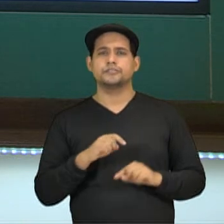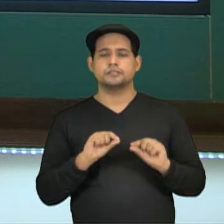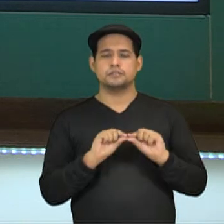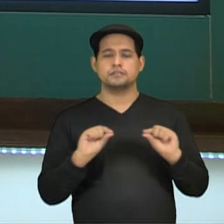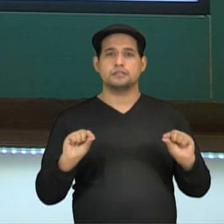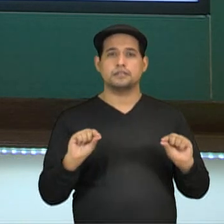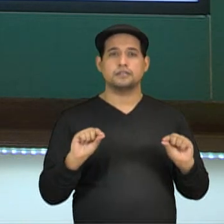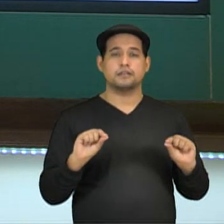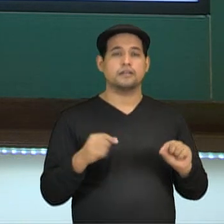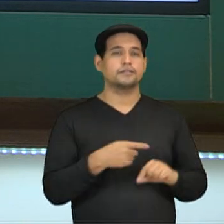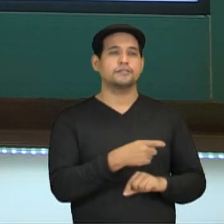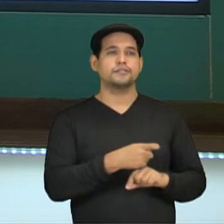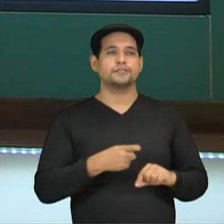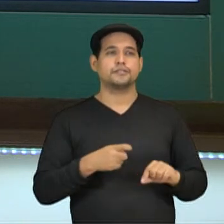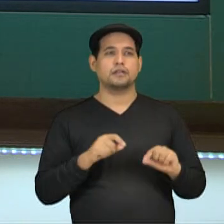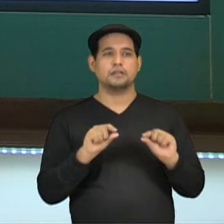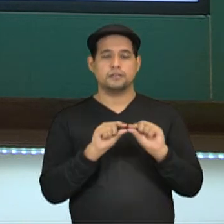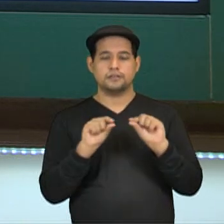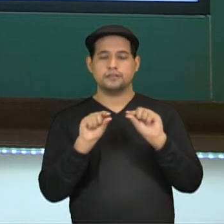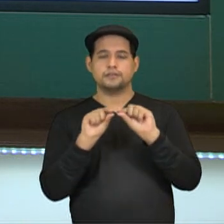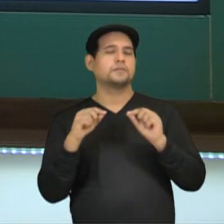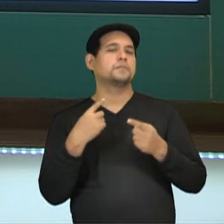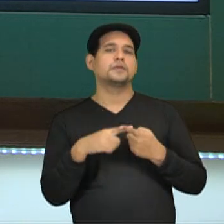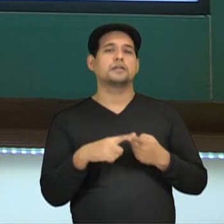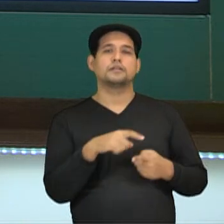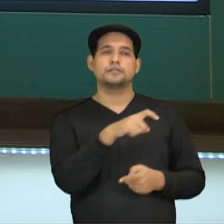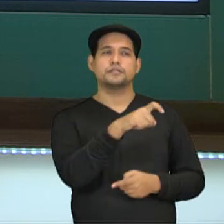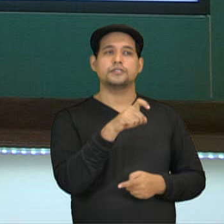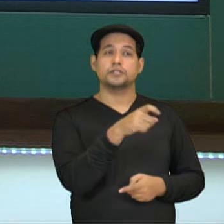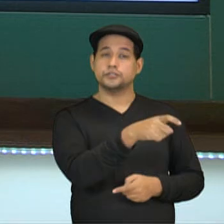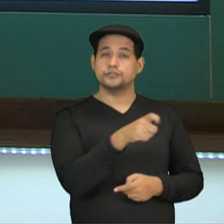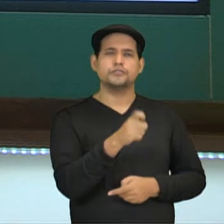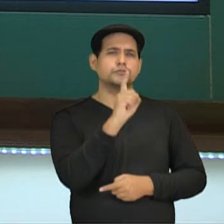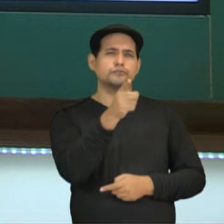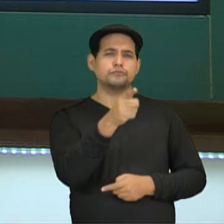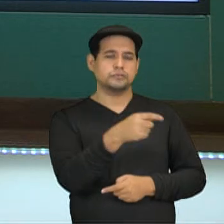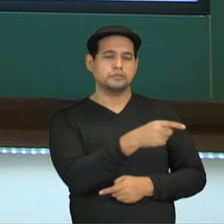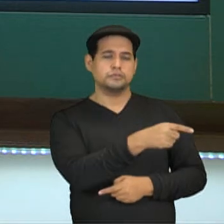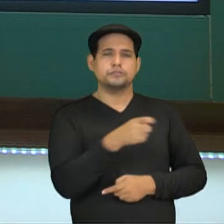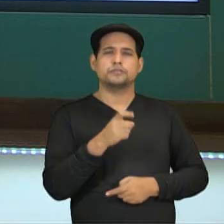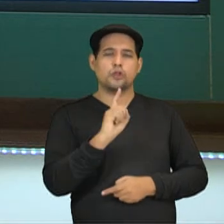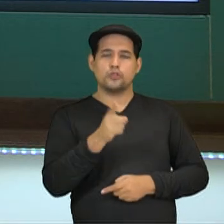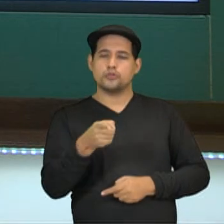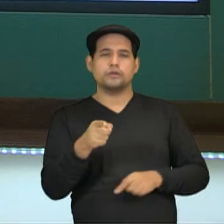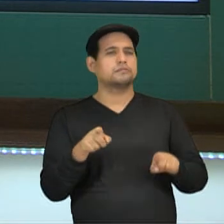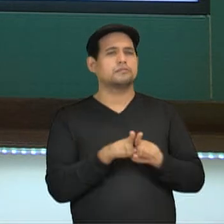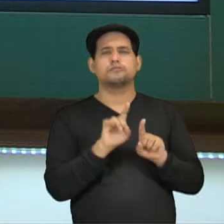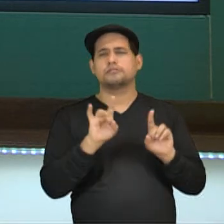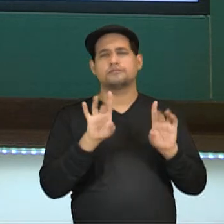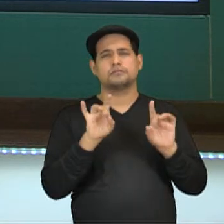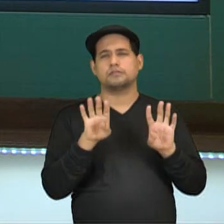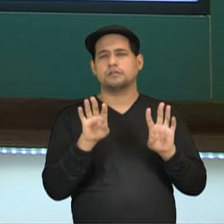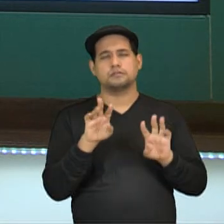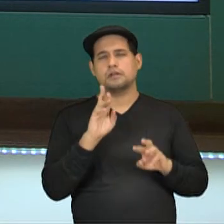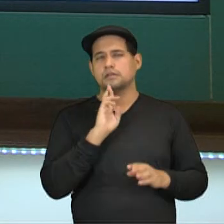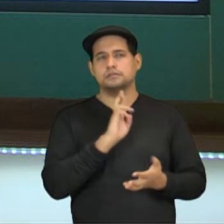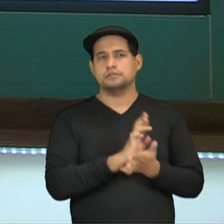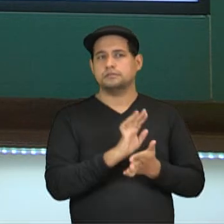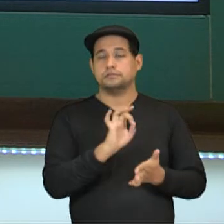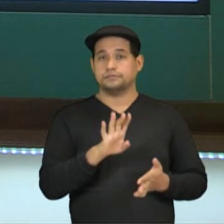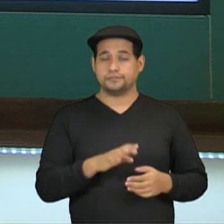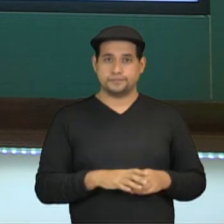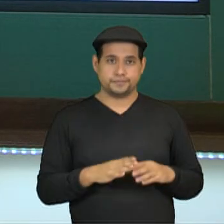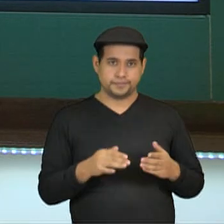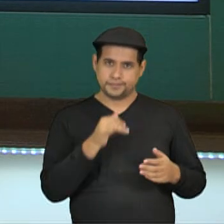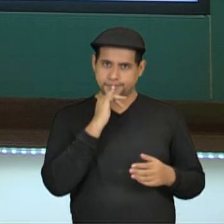duas linhas. Ou então x1 e x2, só para diferenciar as respostas, tá bom?